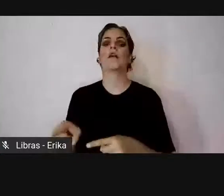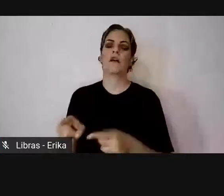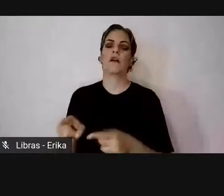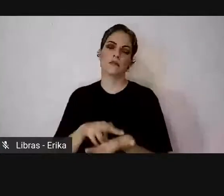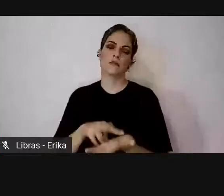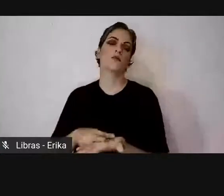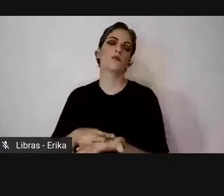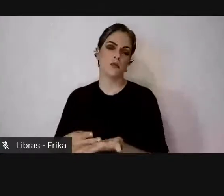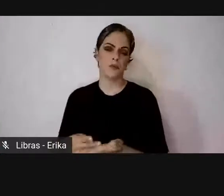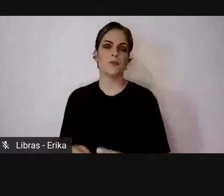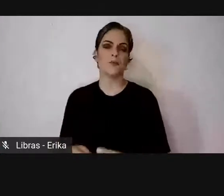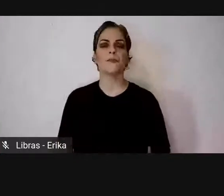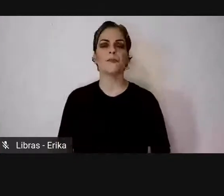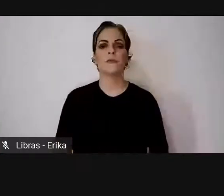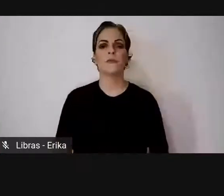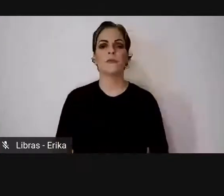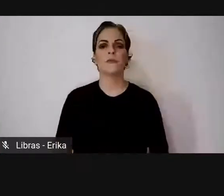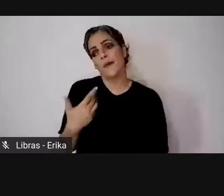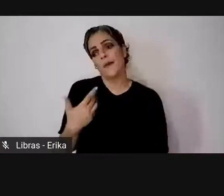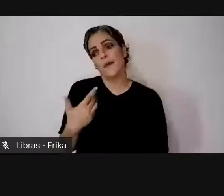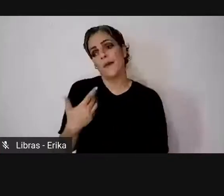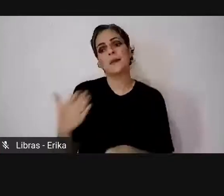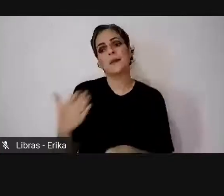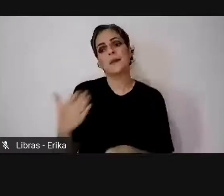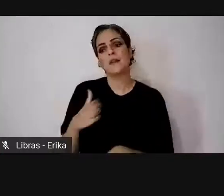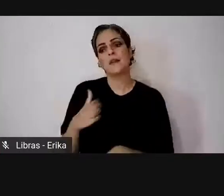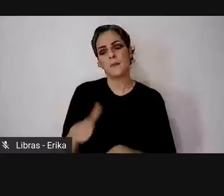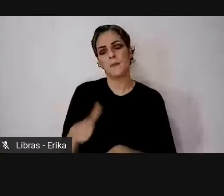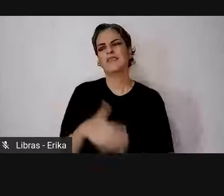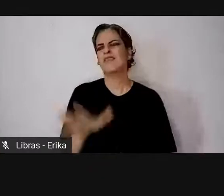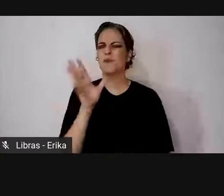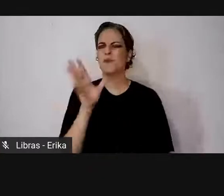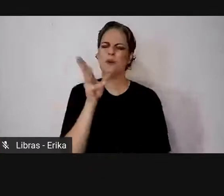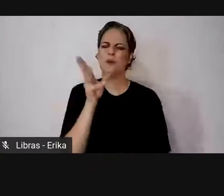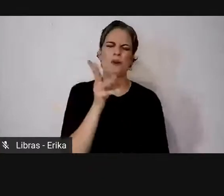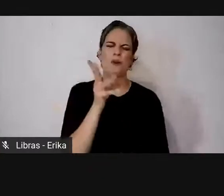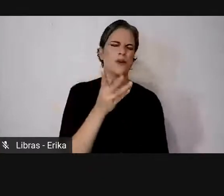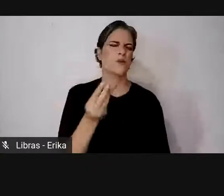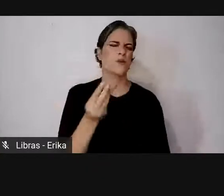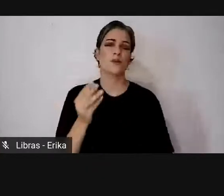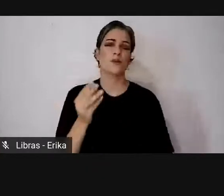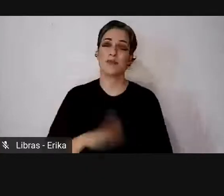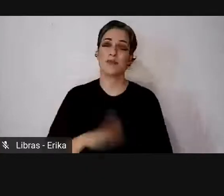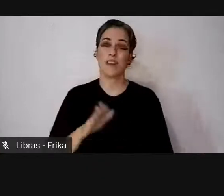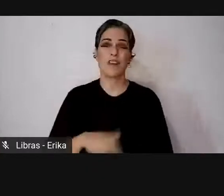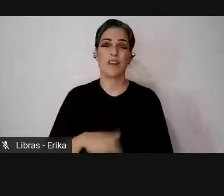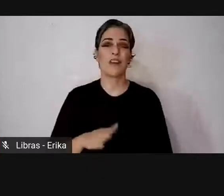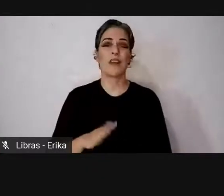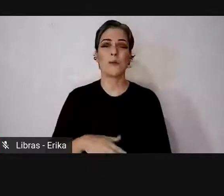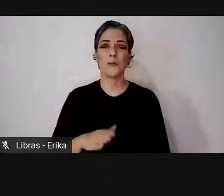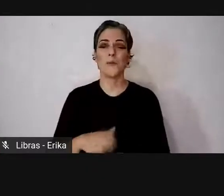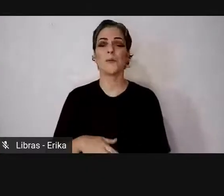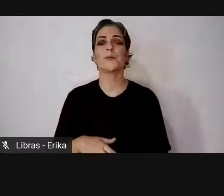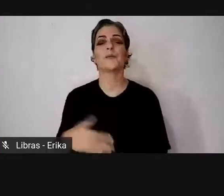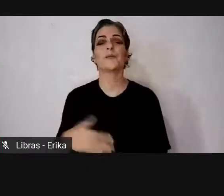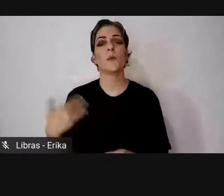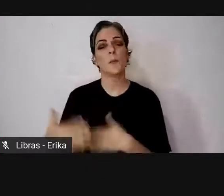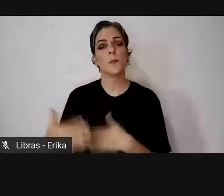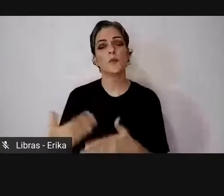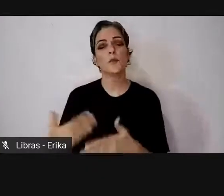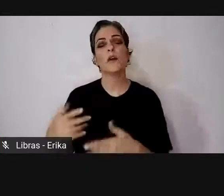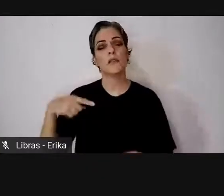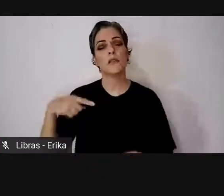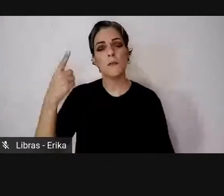demorava muito tempo. O processo foi melhorando, né, com o tempo, e, de repente,